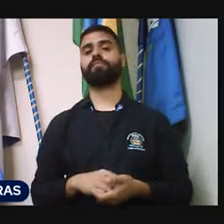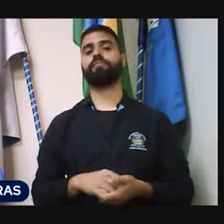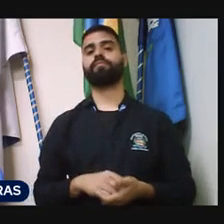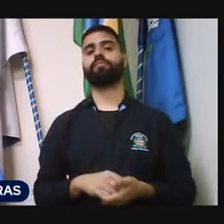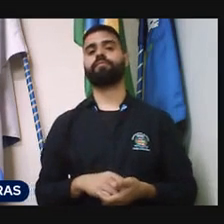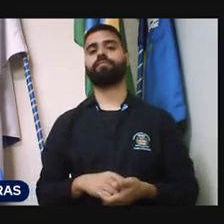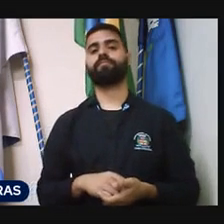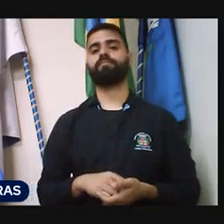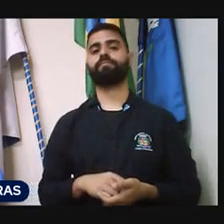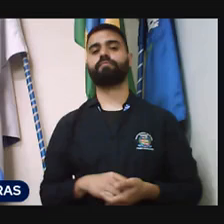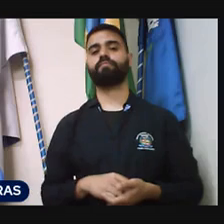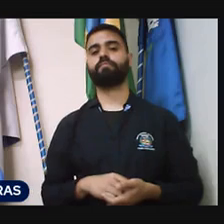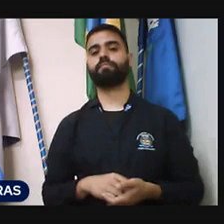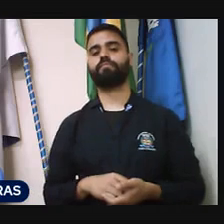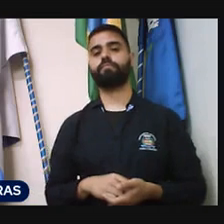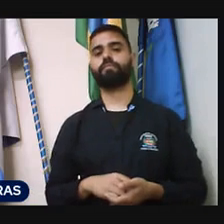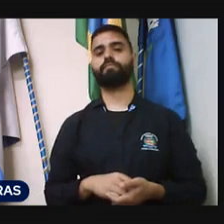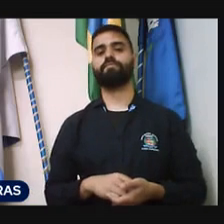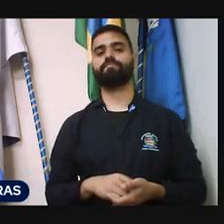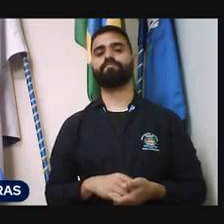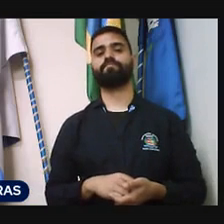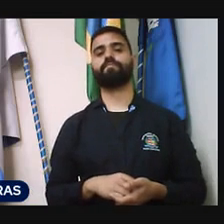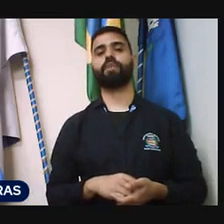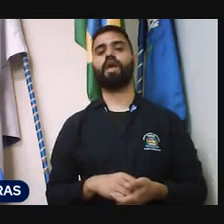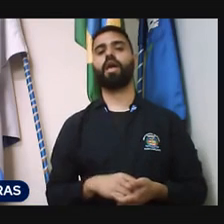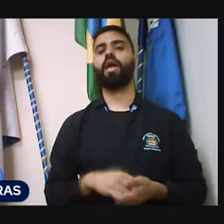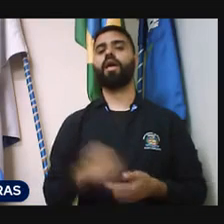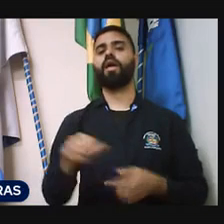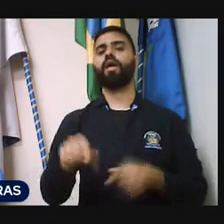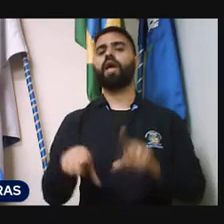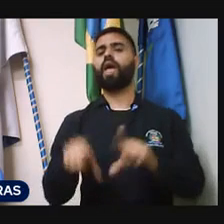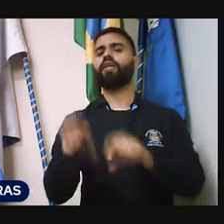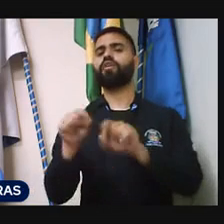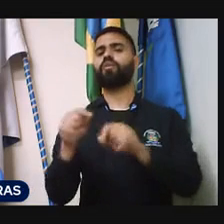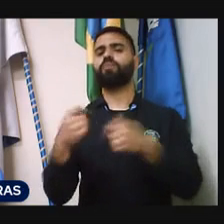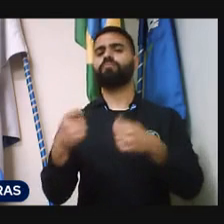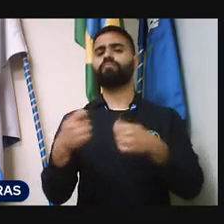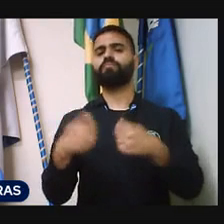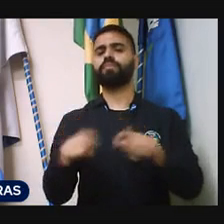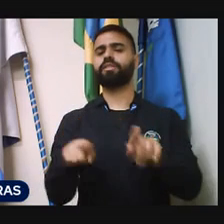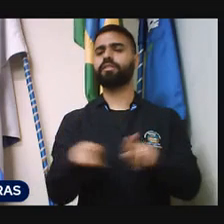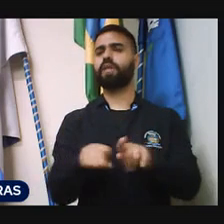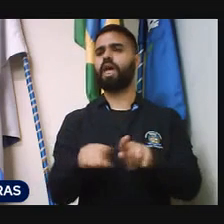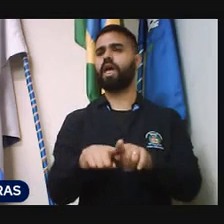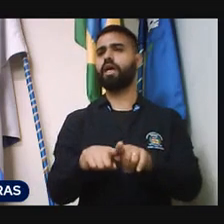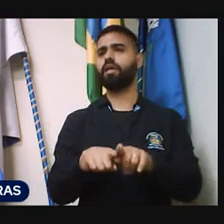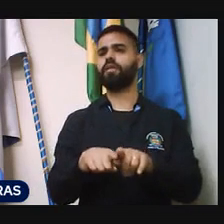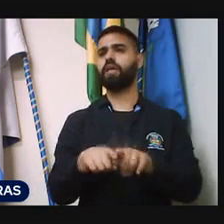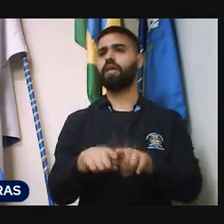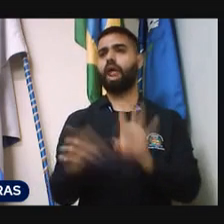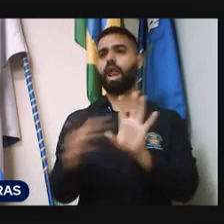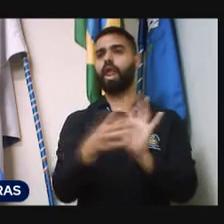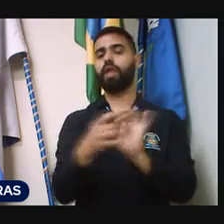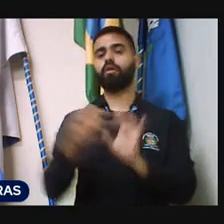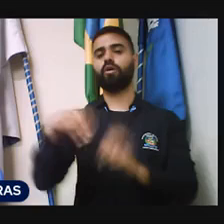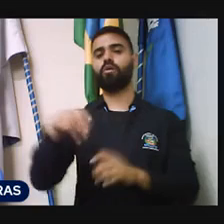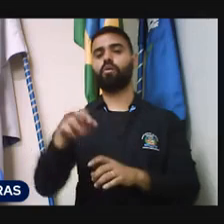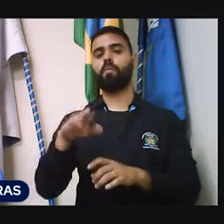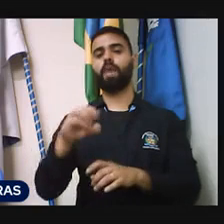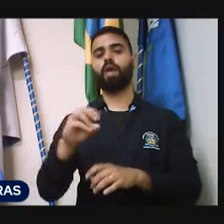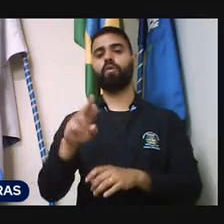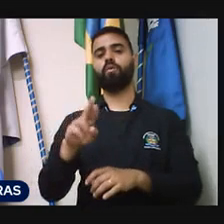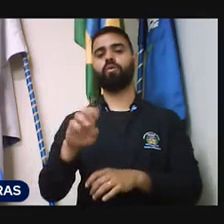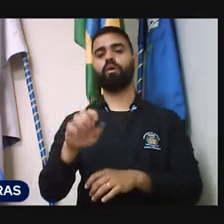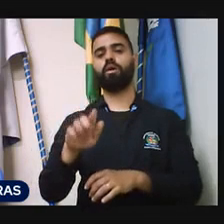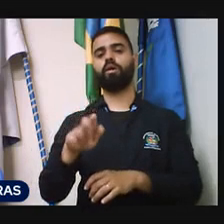escura ela precisa está muito ligada a nova lei do marco regulatório o que Vanessa sofre fase que sem por cento